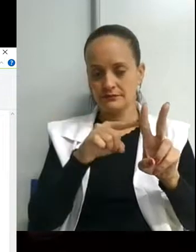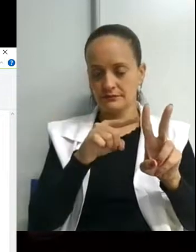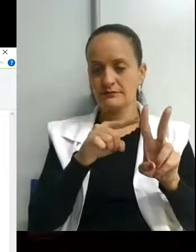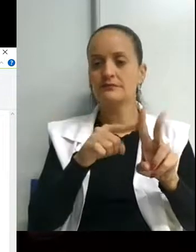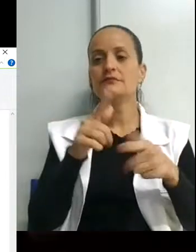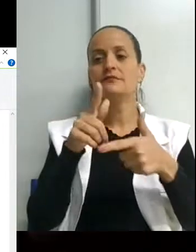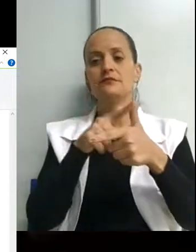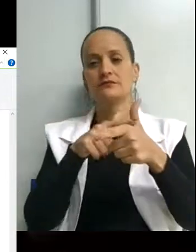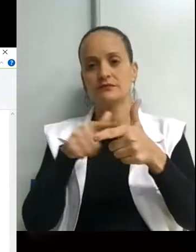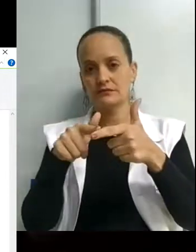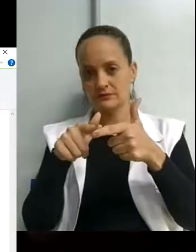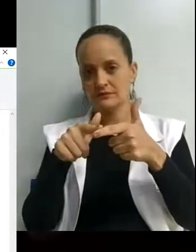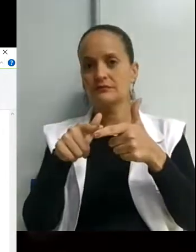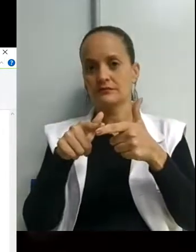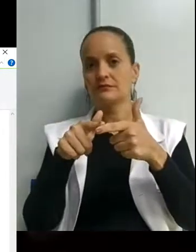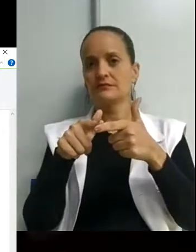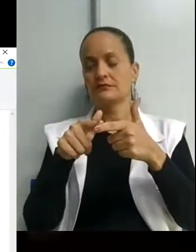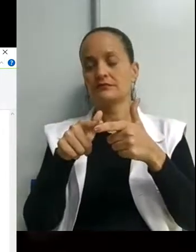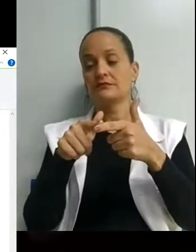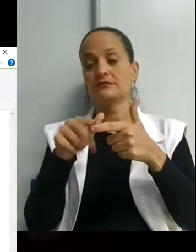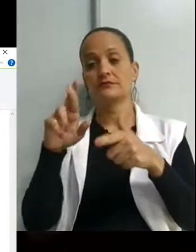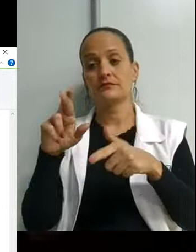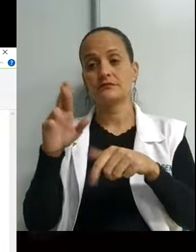220 dividido por quem?